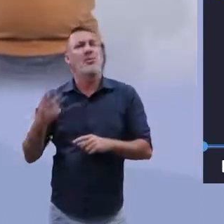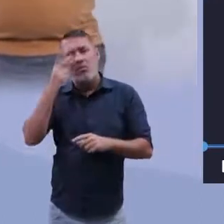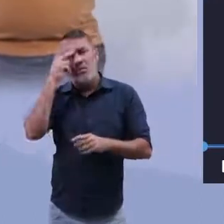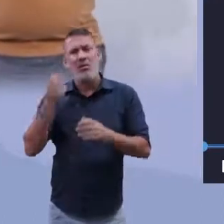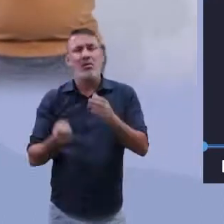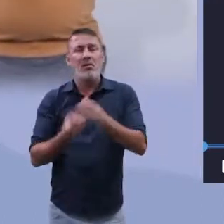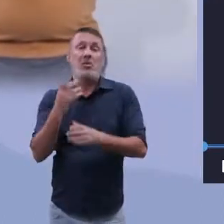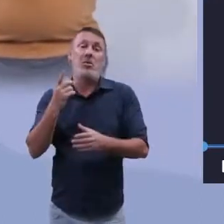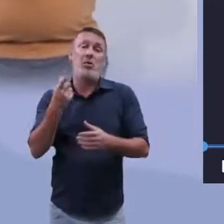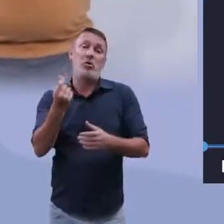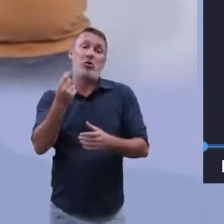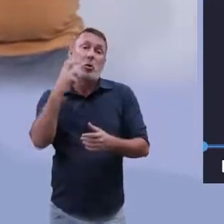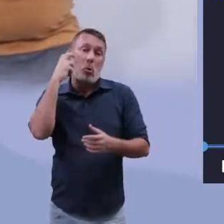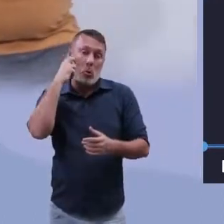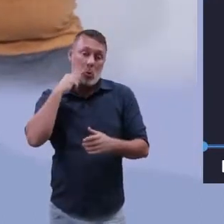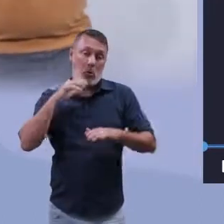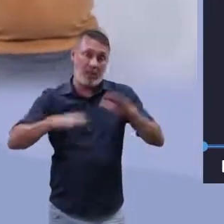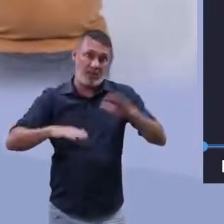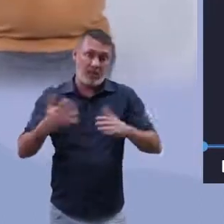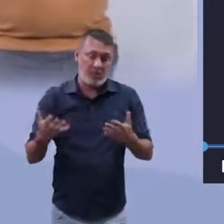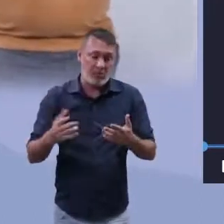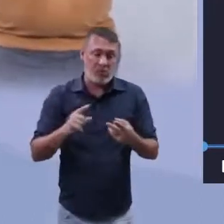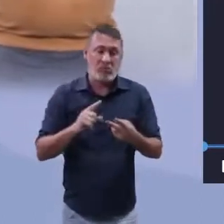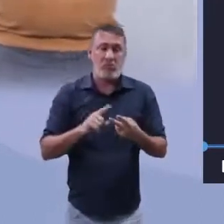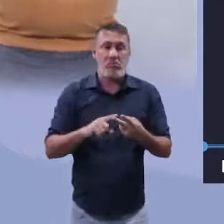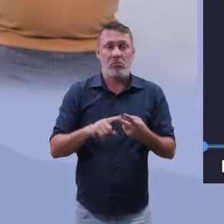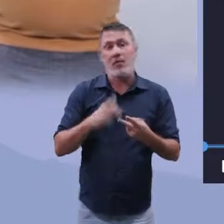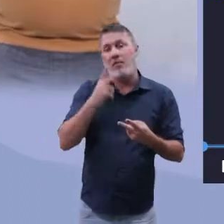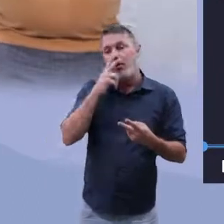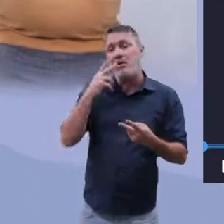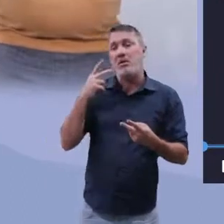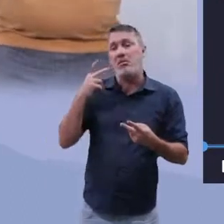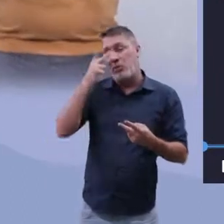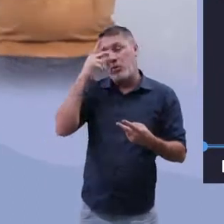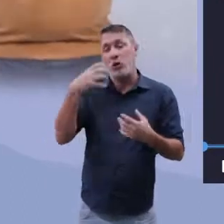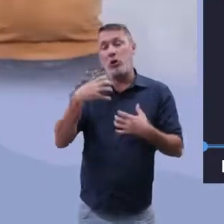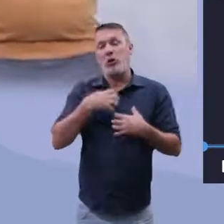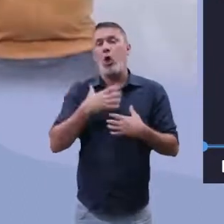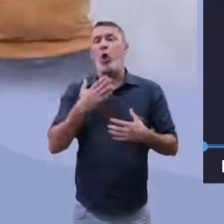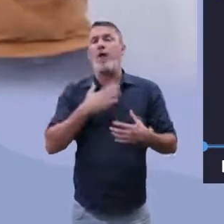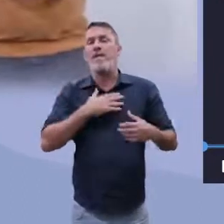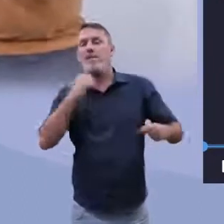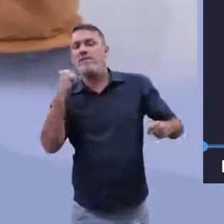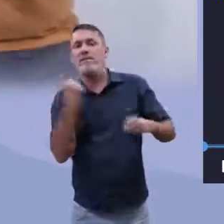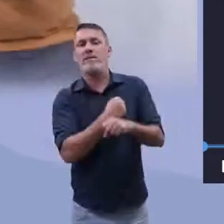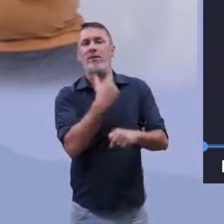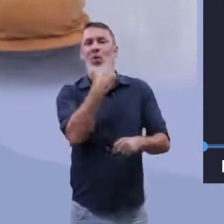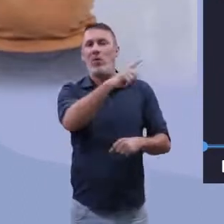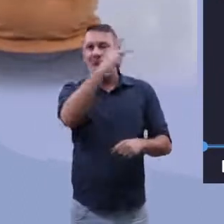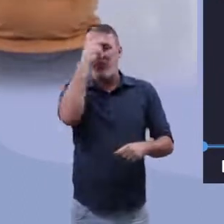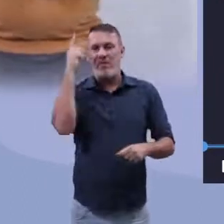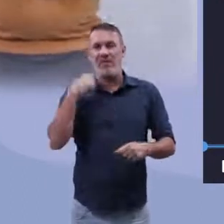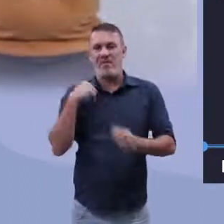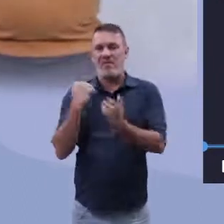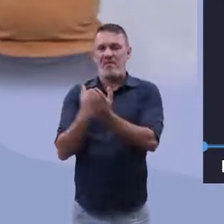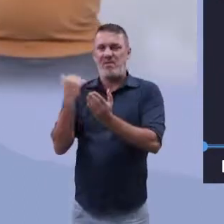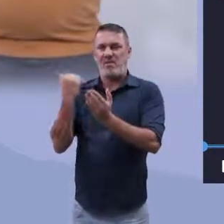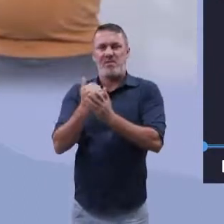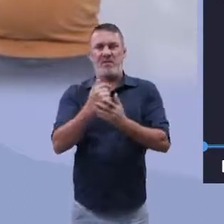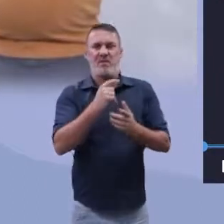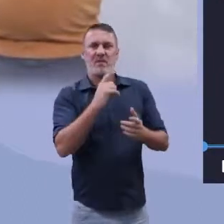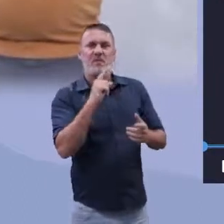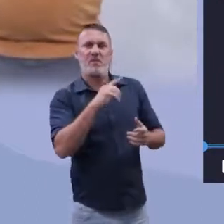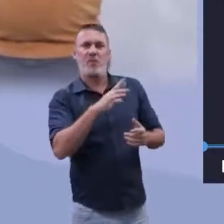professor? Às vezes lucro, às vezes simplesmente para acabar com a imagem de alguém,